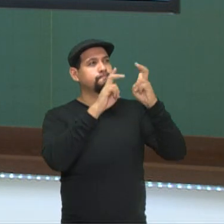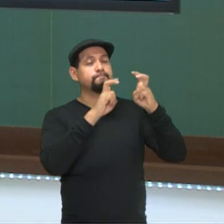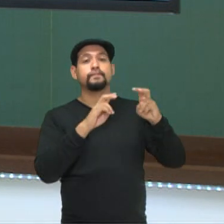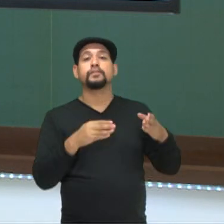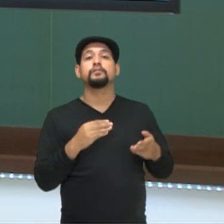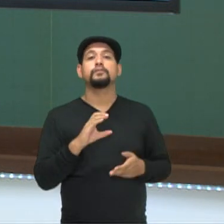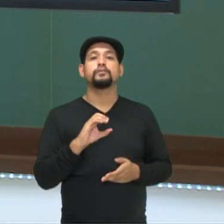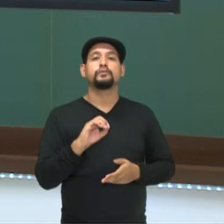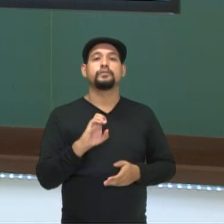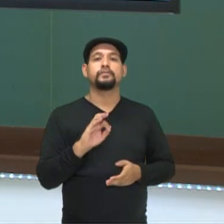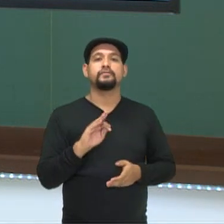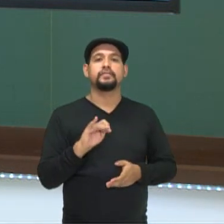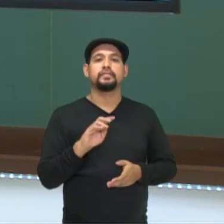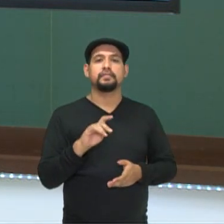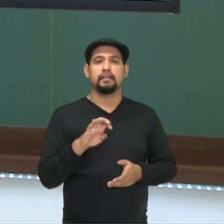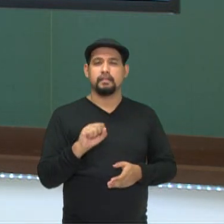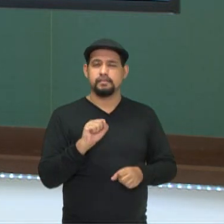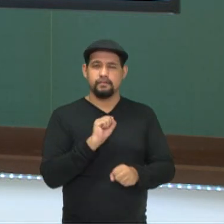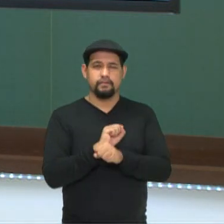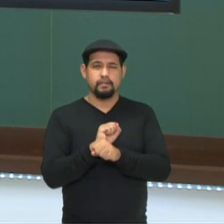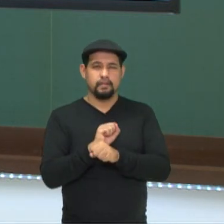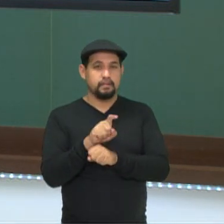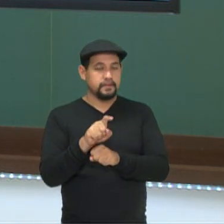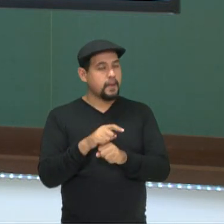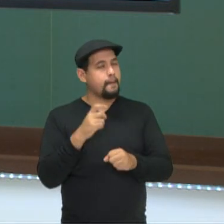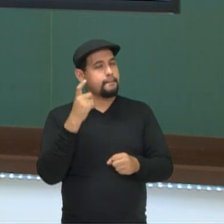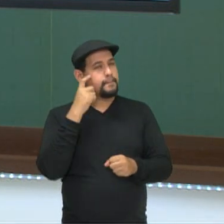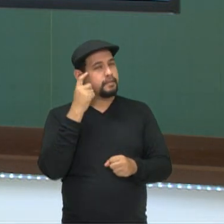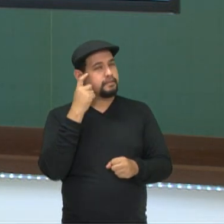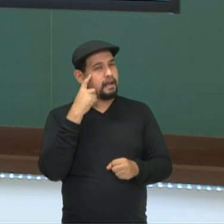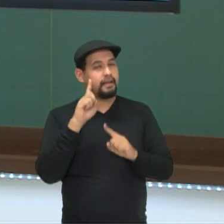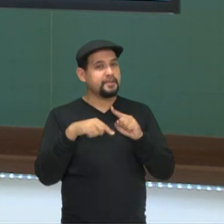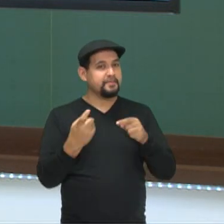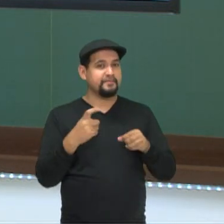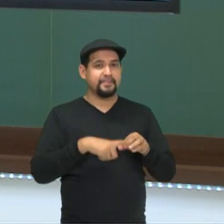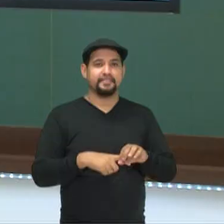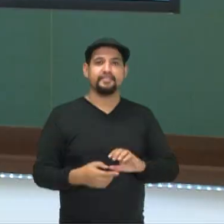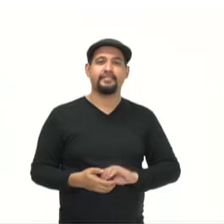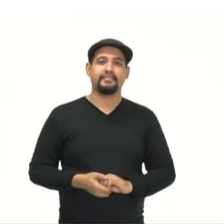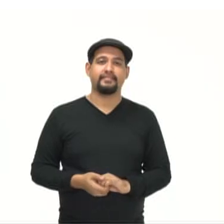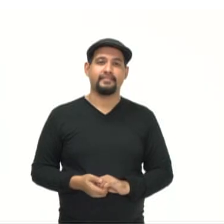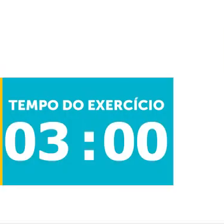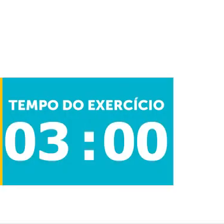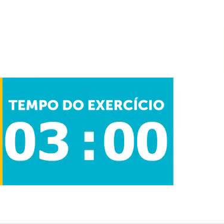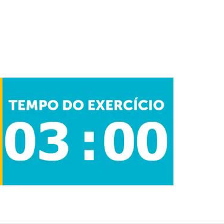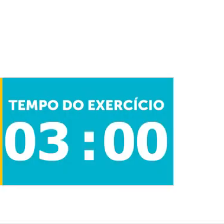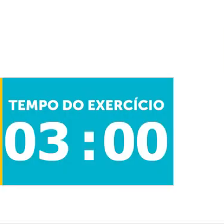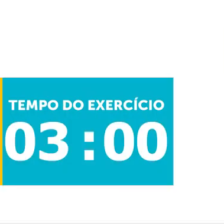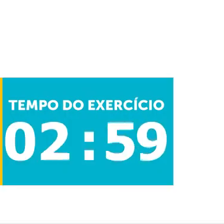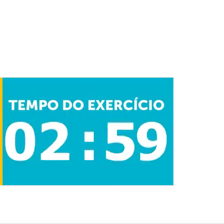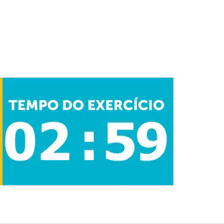os coeficientes eu vou dar um tempinho para você brincar um pouquinho com ela aí e a gente volta